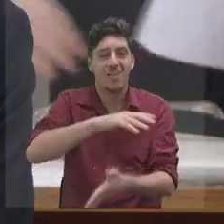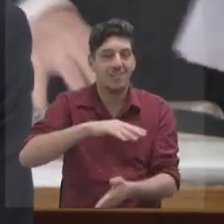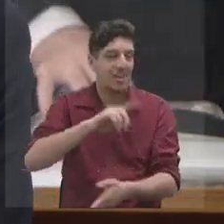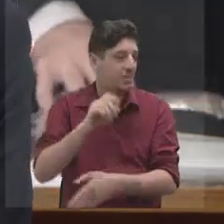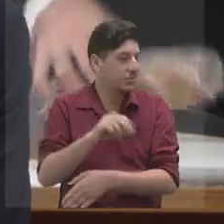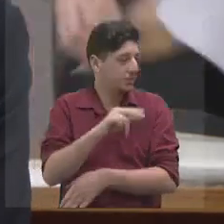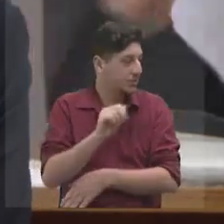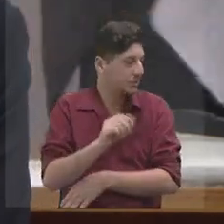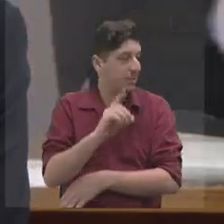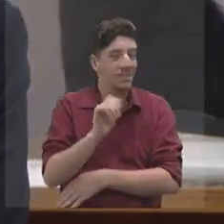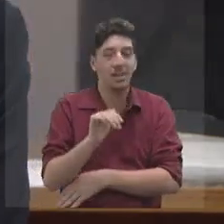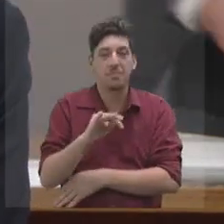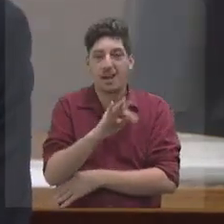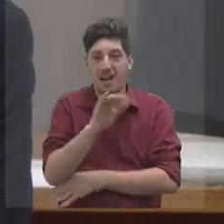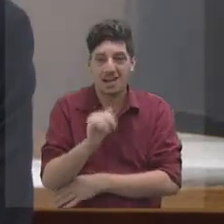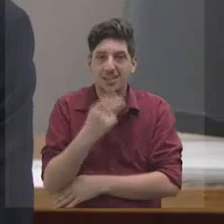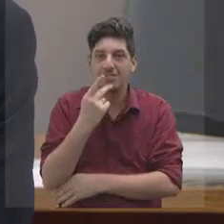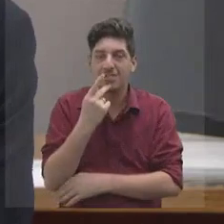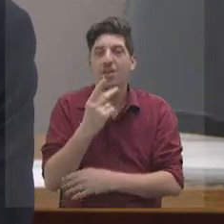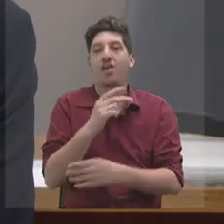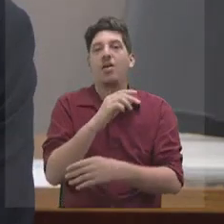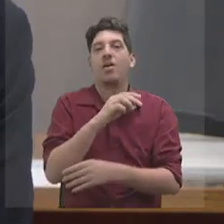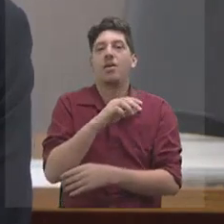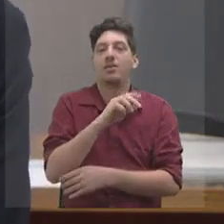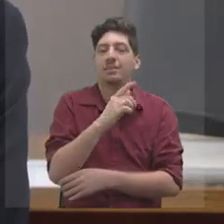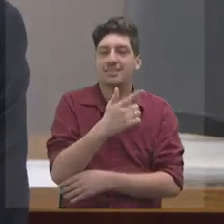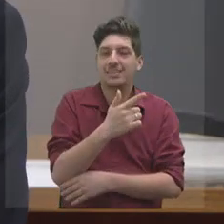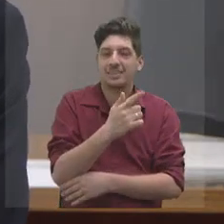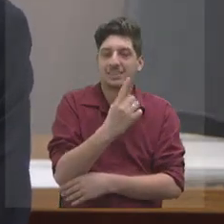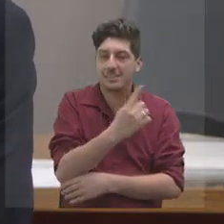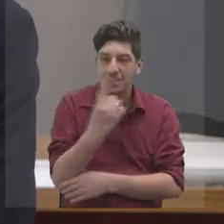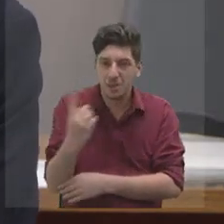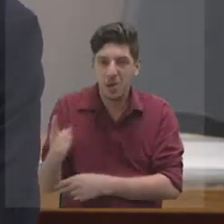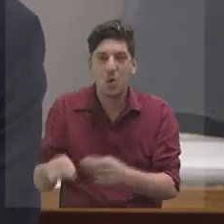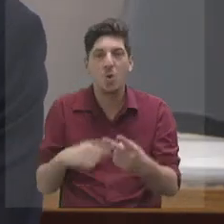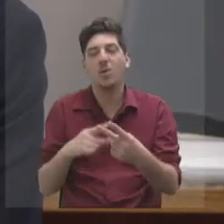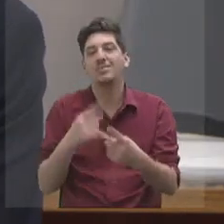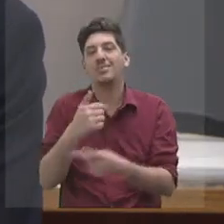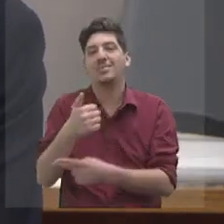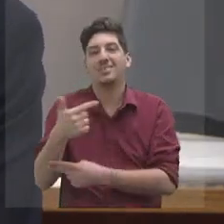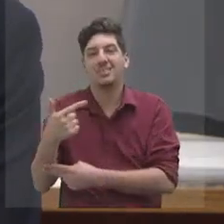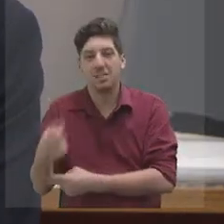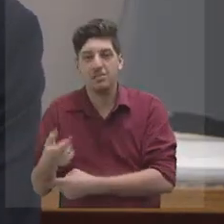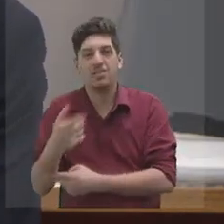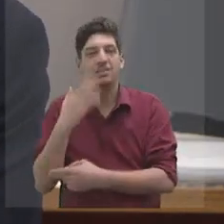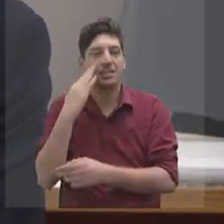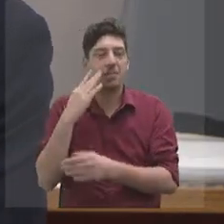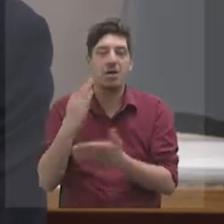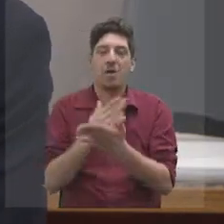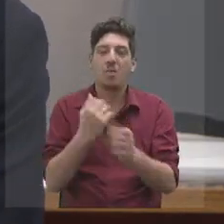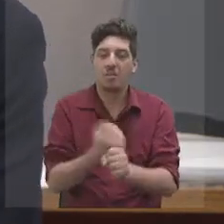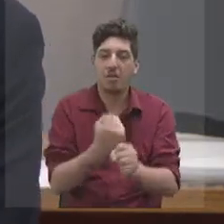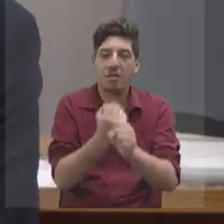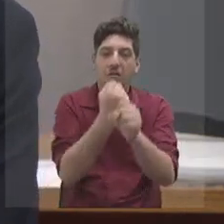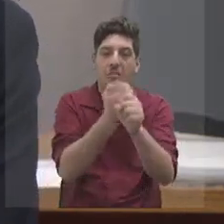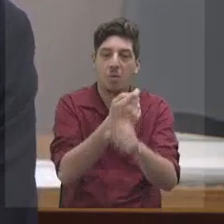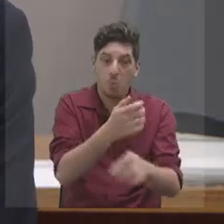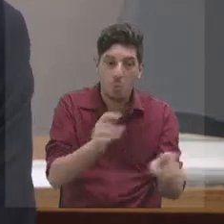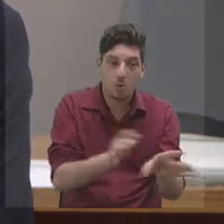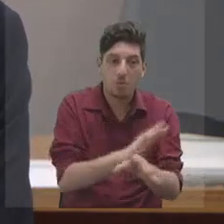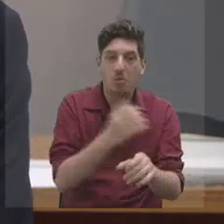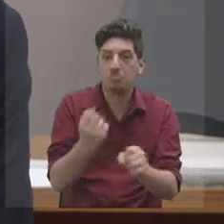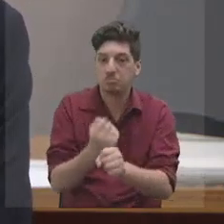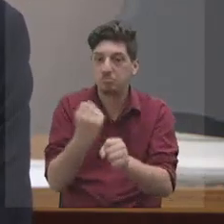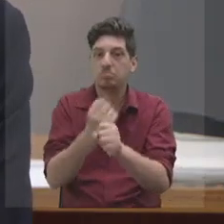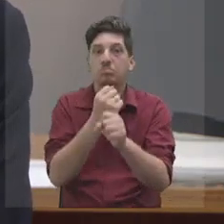né LMG 828 mg-101 as MG 120 seja obra concluindo obra entregue obra sendo licitada obra